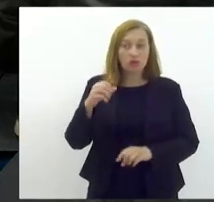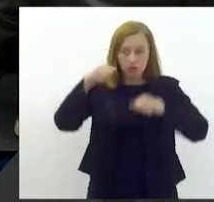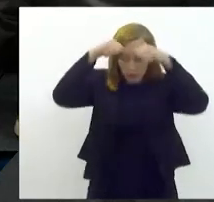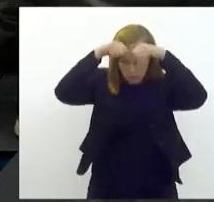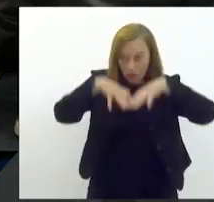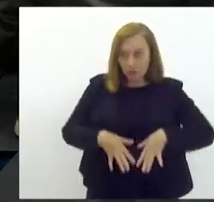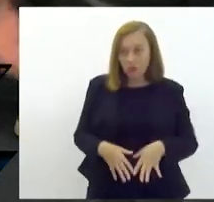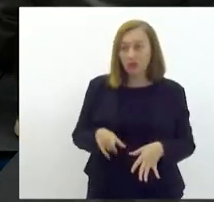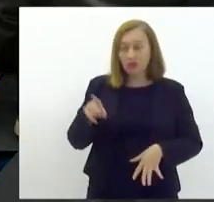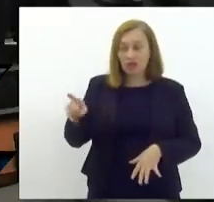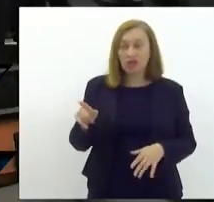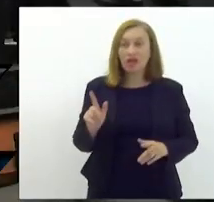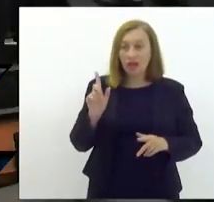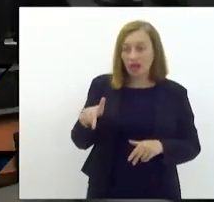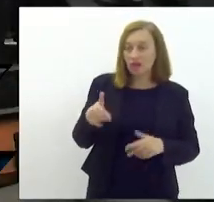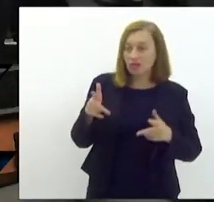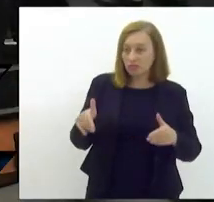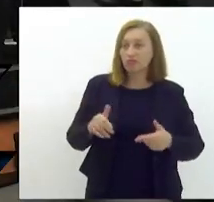Omolú